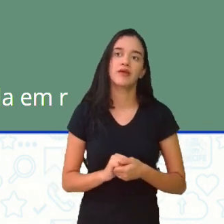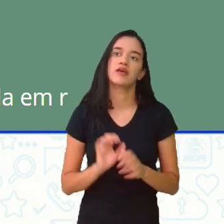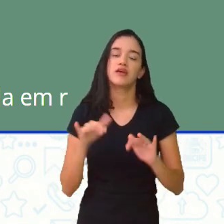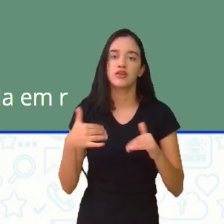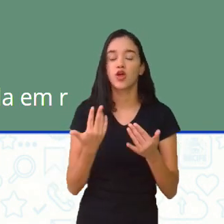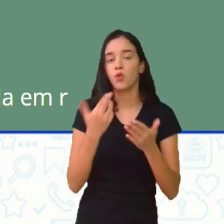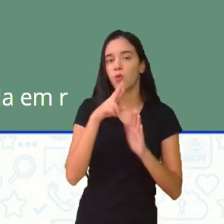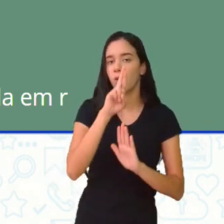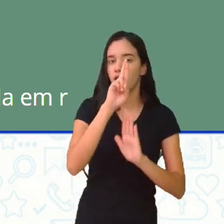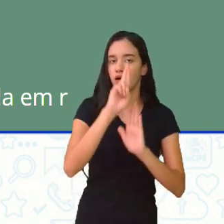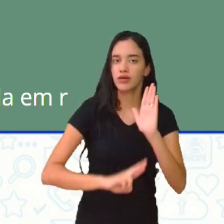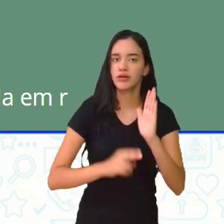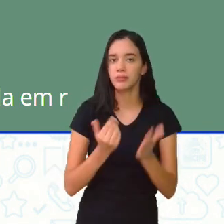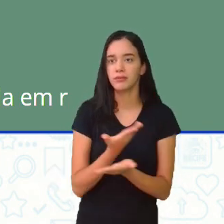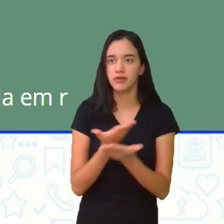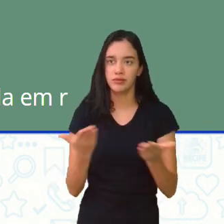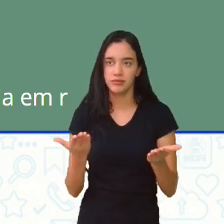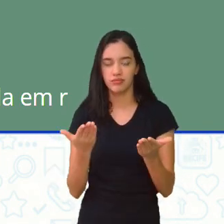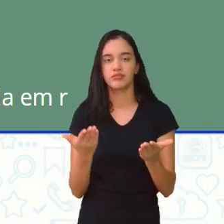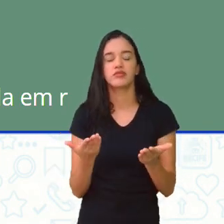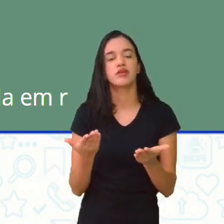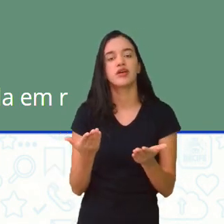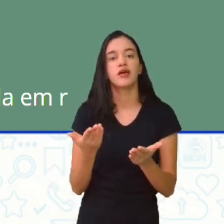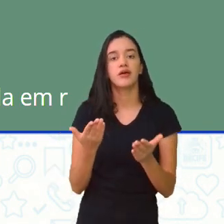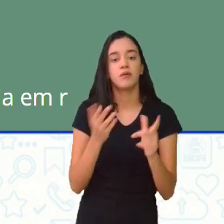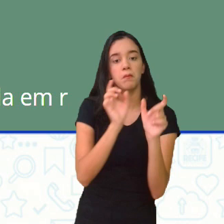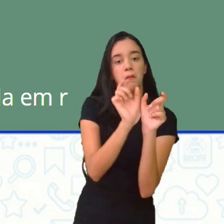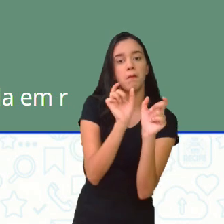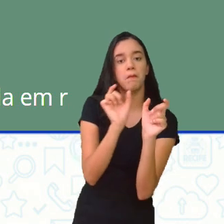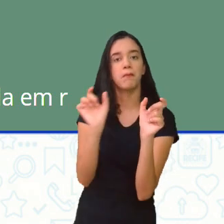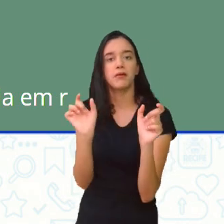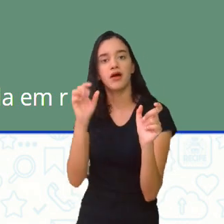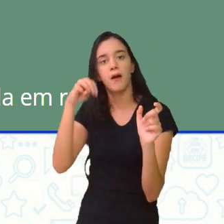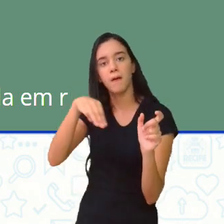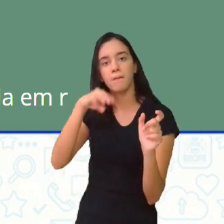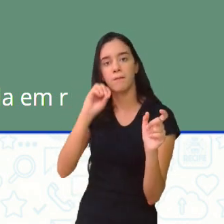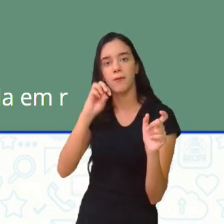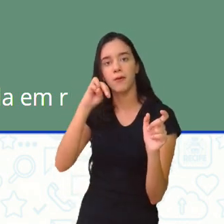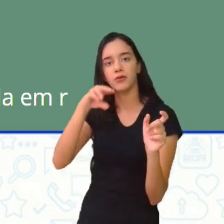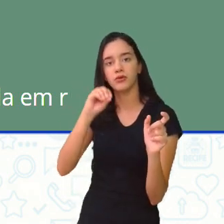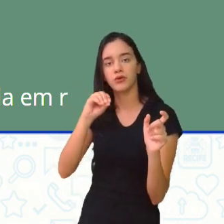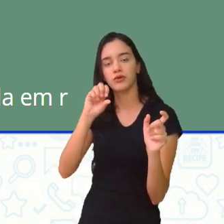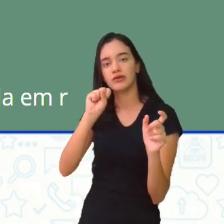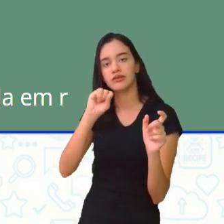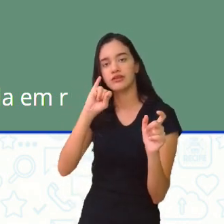uma regra, não é? Dos monossílabos para vocês, não é? Só